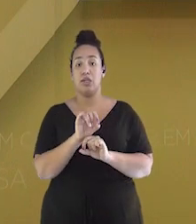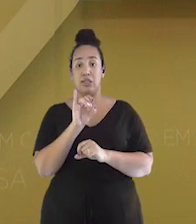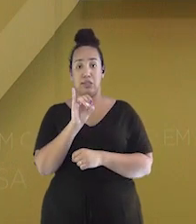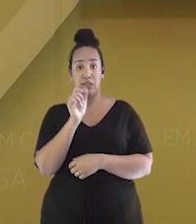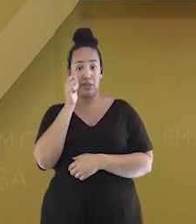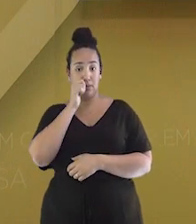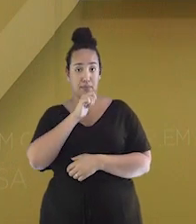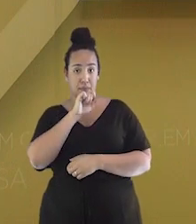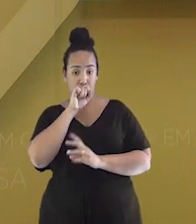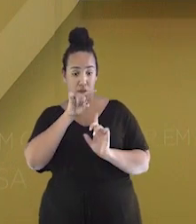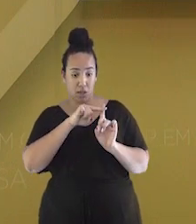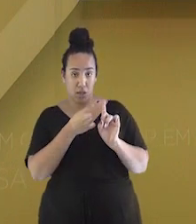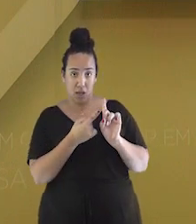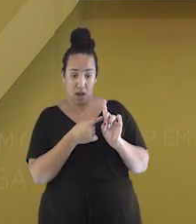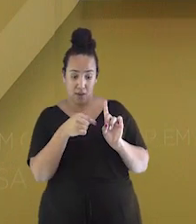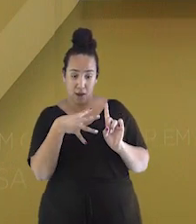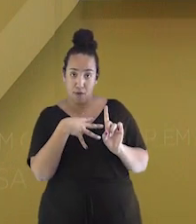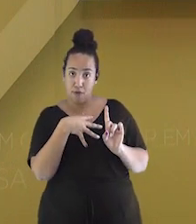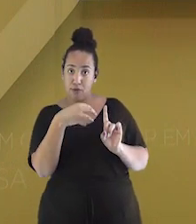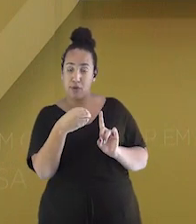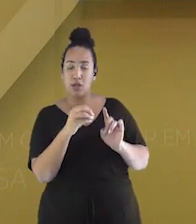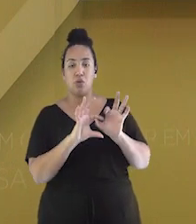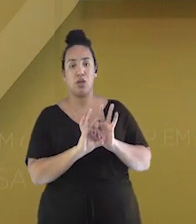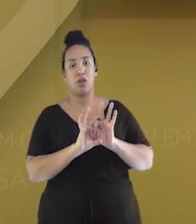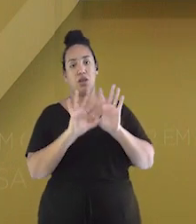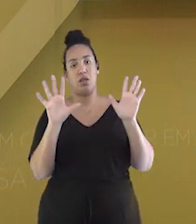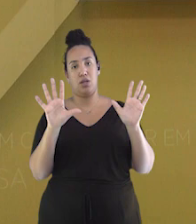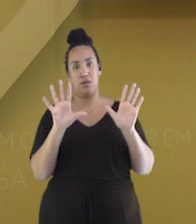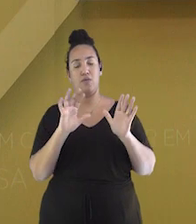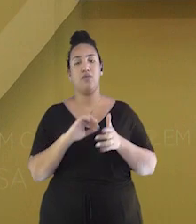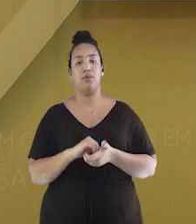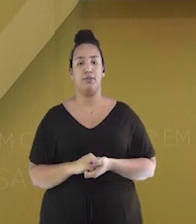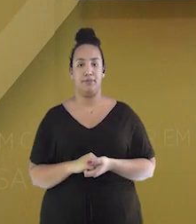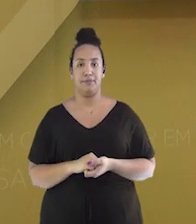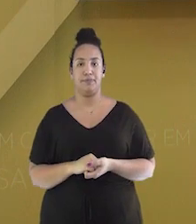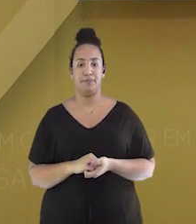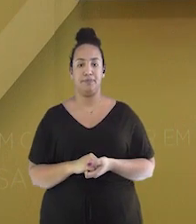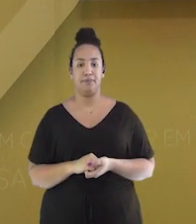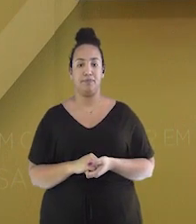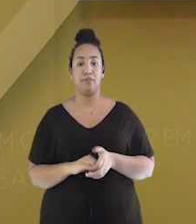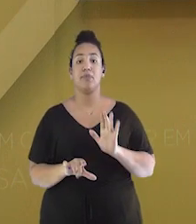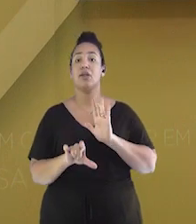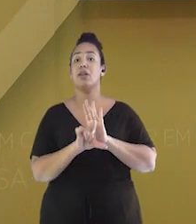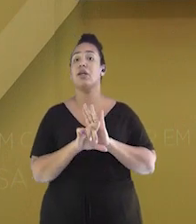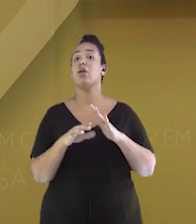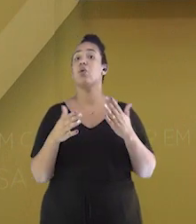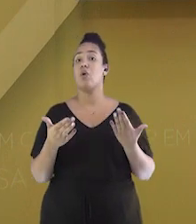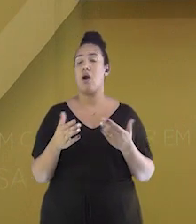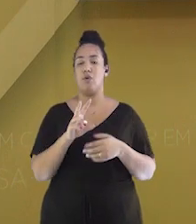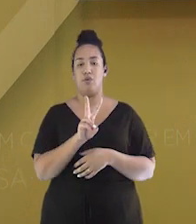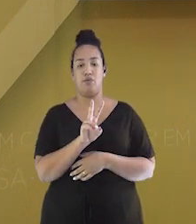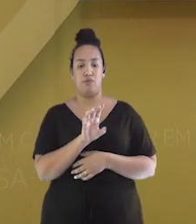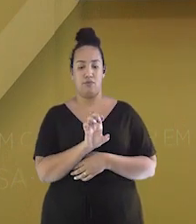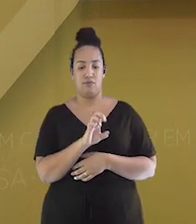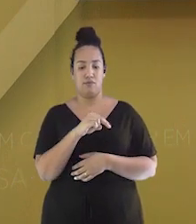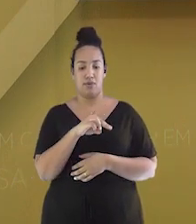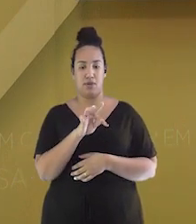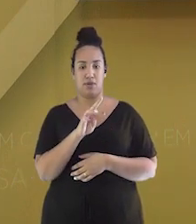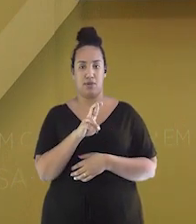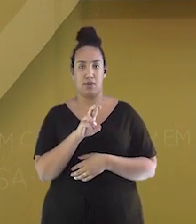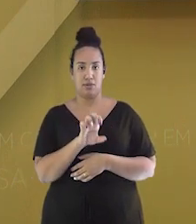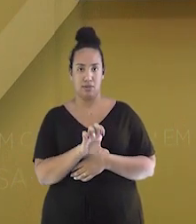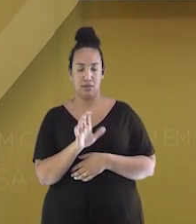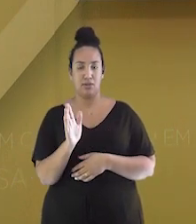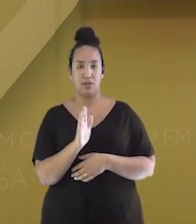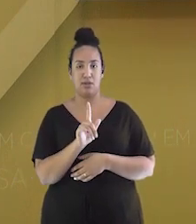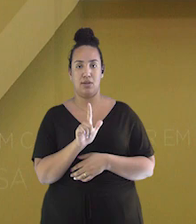livre os filhos de escravos nascidos a partir da data da lei. Foi a lei do ventre livre. Vamos lá?